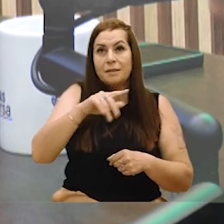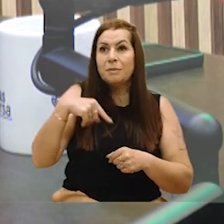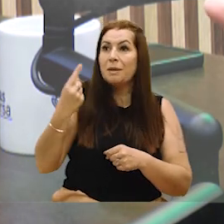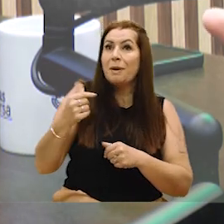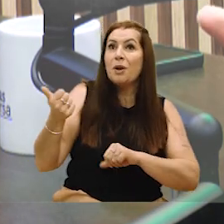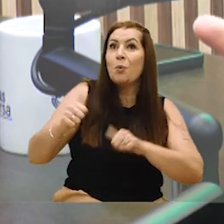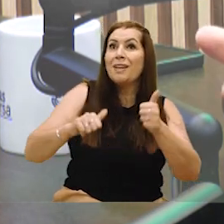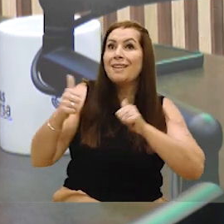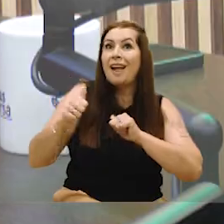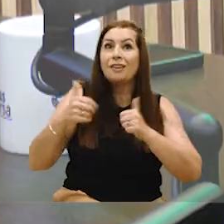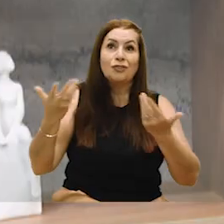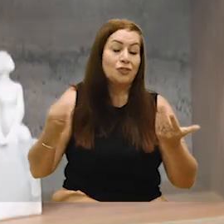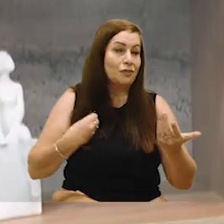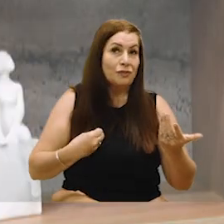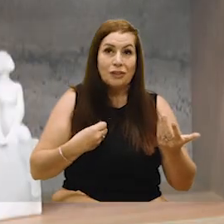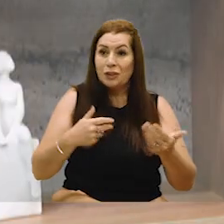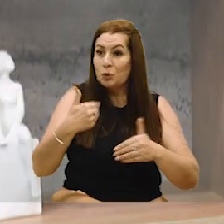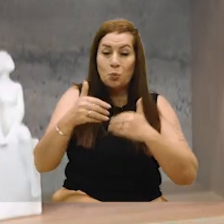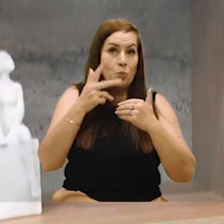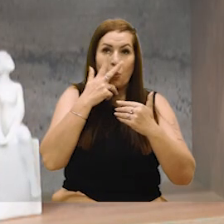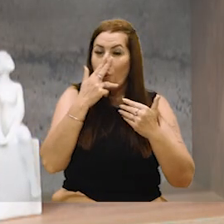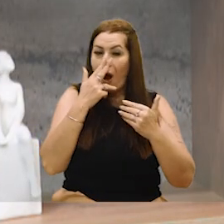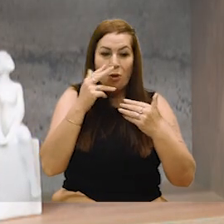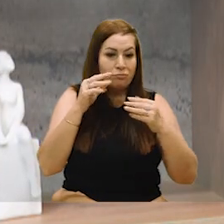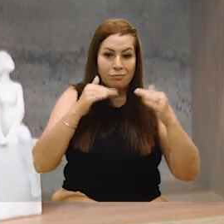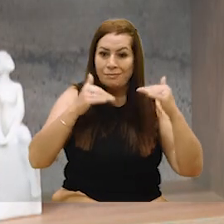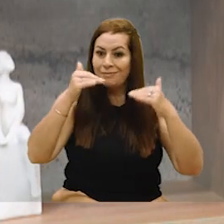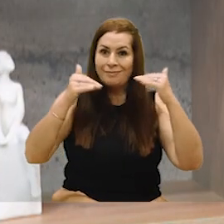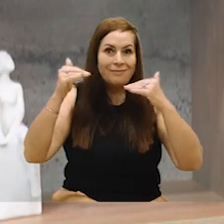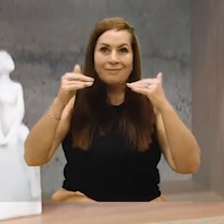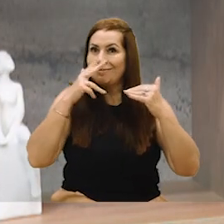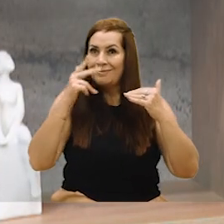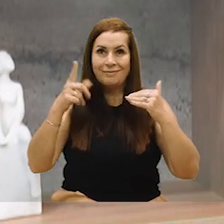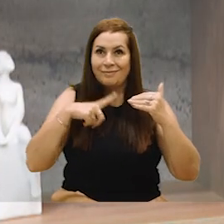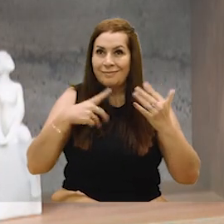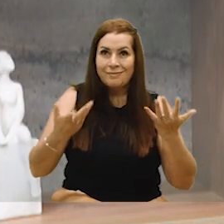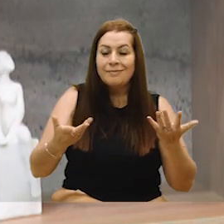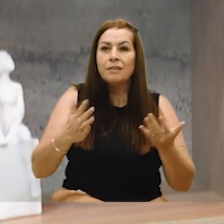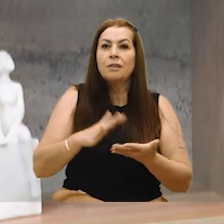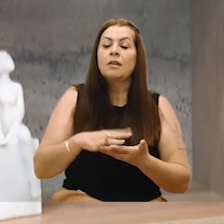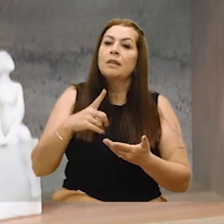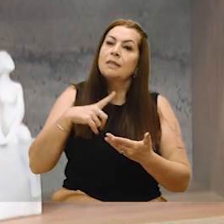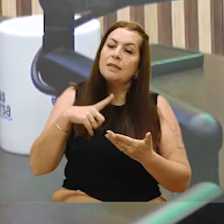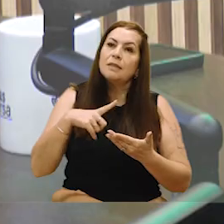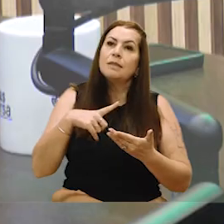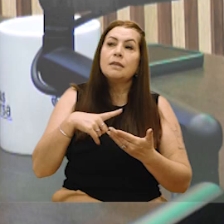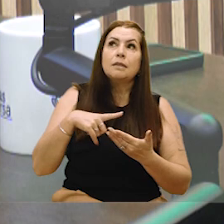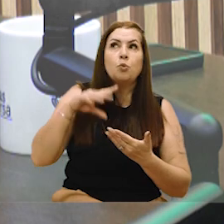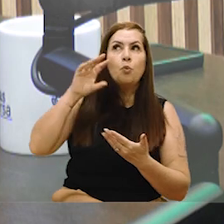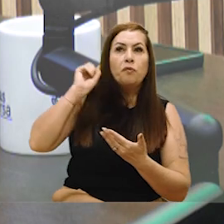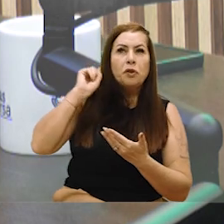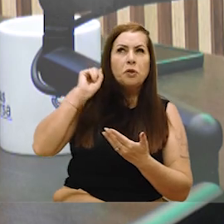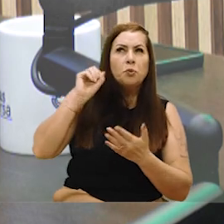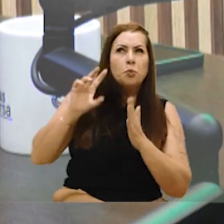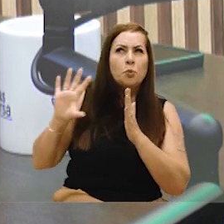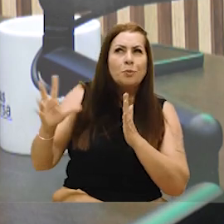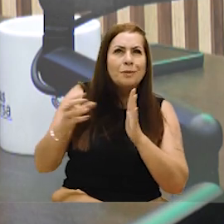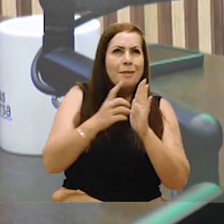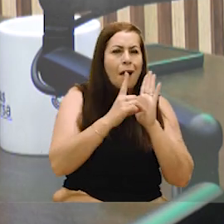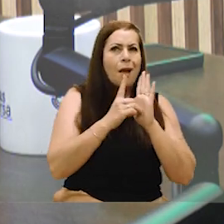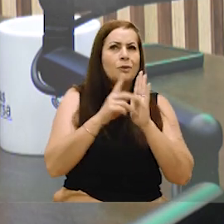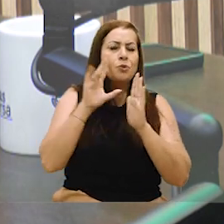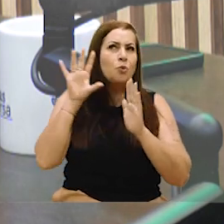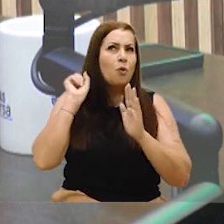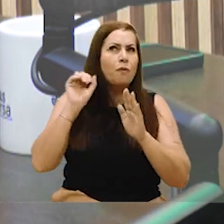e a qualidade de vida não é na mesma proporção que deveria de ter. Exato. Então, a gente está escutando dados, a gente ouve